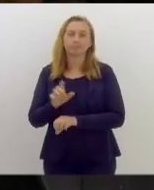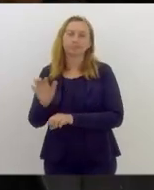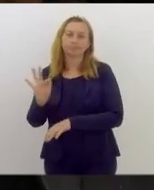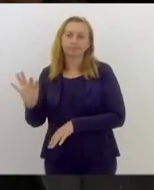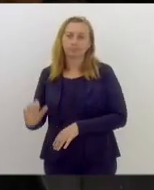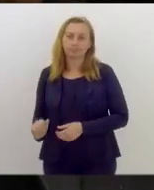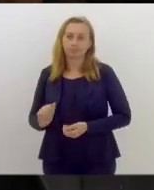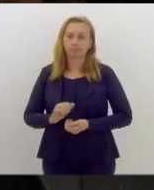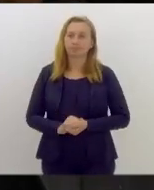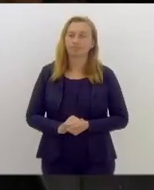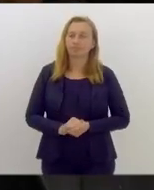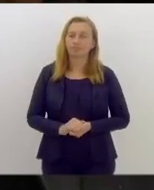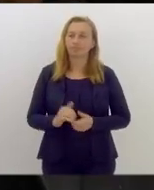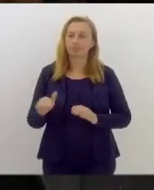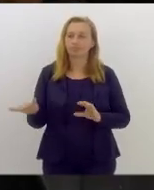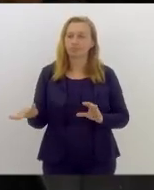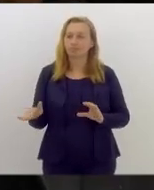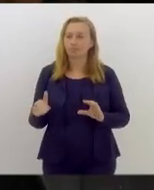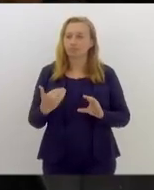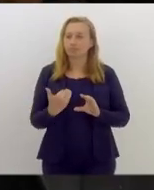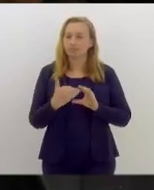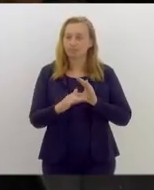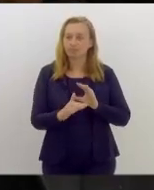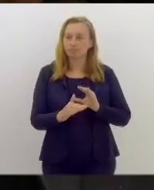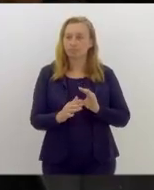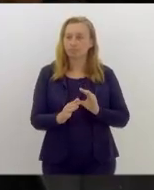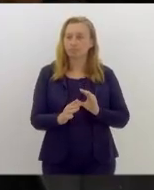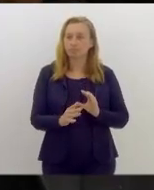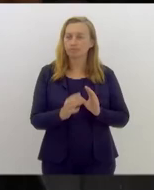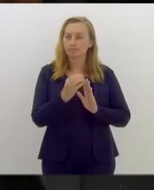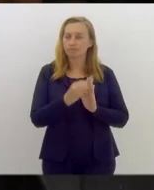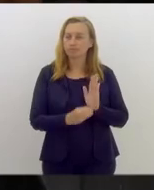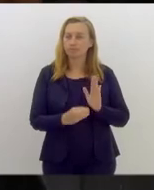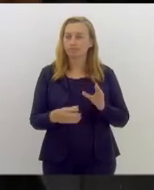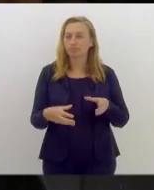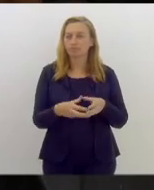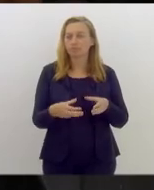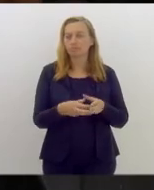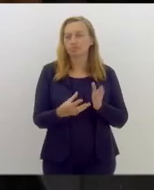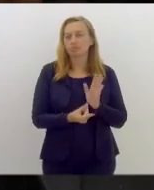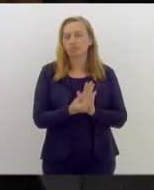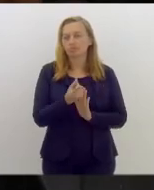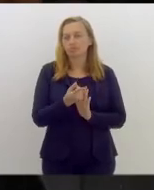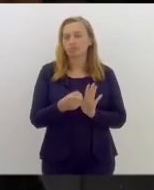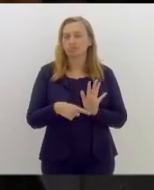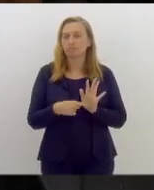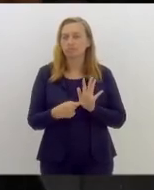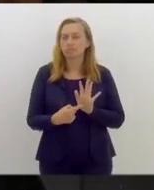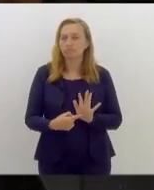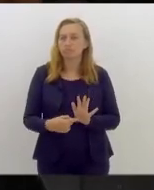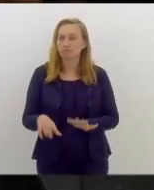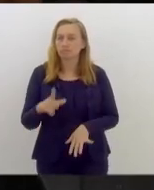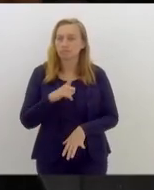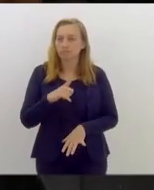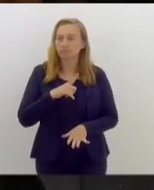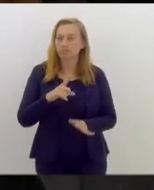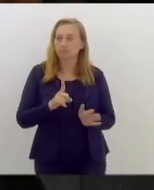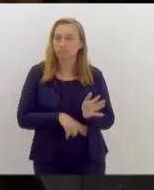Fazenda mandou ofício à Comissão de Orçamento, demonstrando que ela tinha que